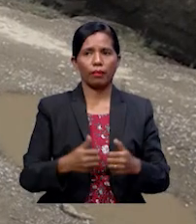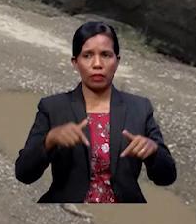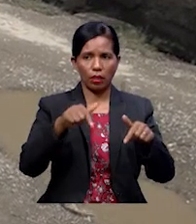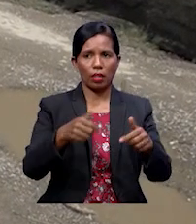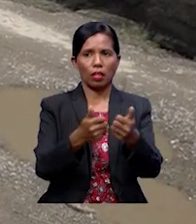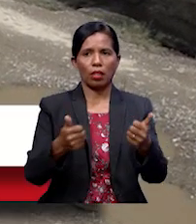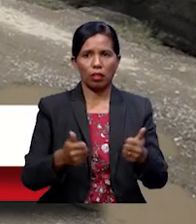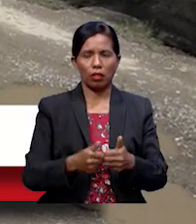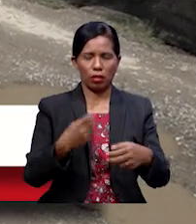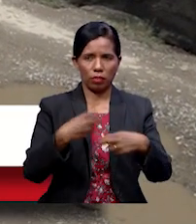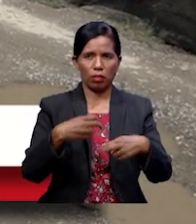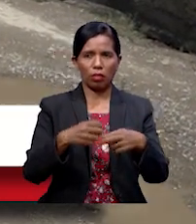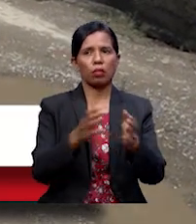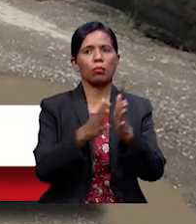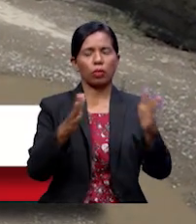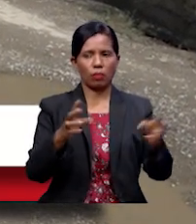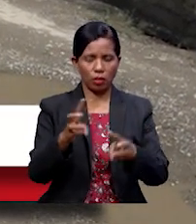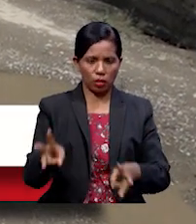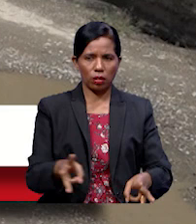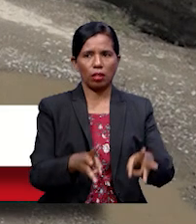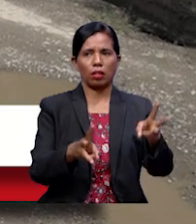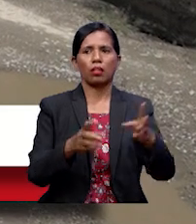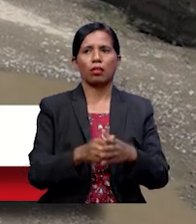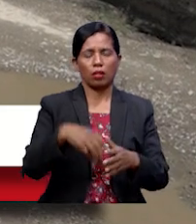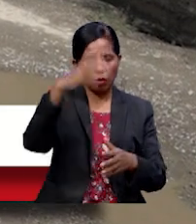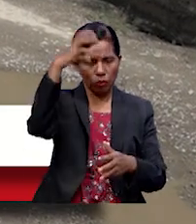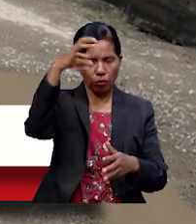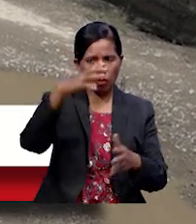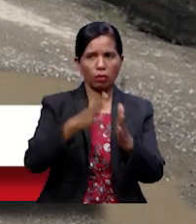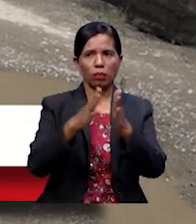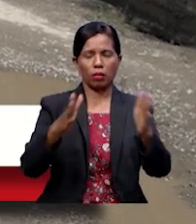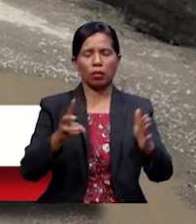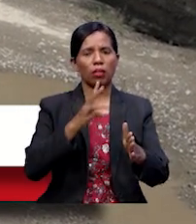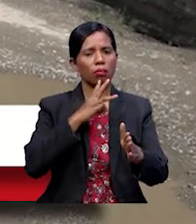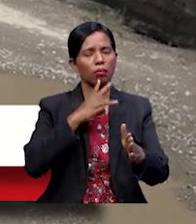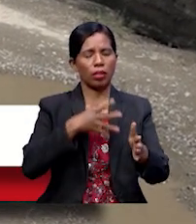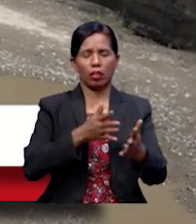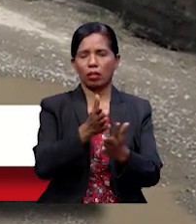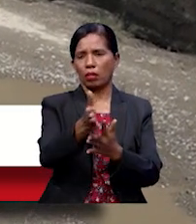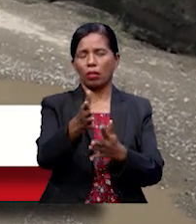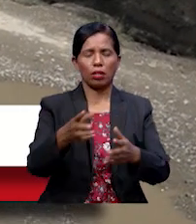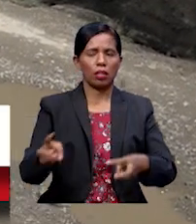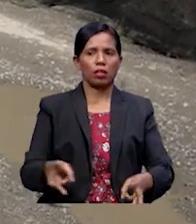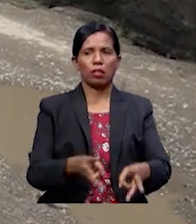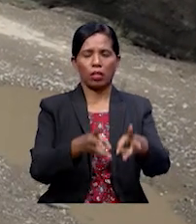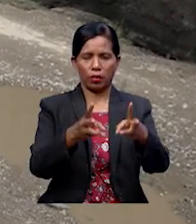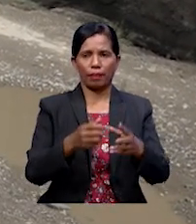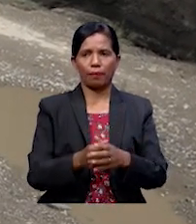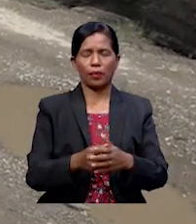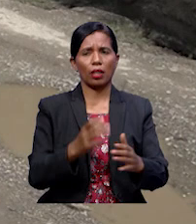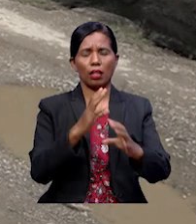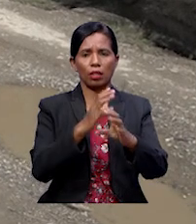minha dificuldade de bot, mas vai estrada. Pois ver o dambot, então ver ralear viro, li a estrada dele. Agora a estrada sabe, nem